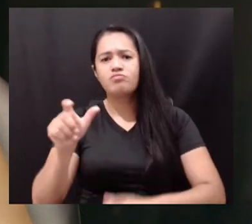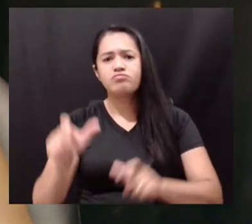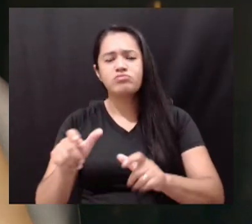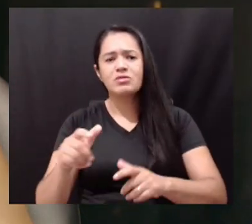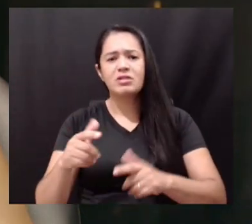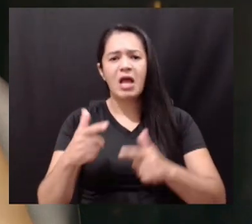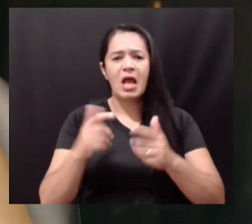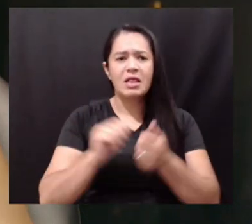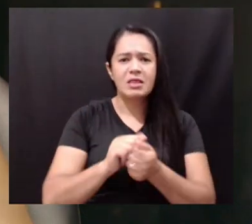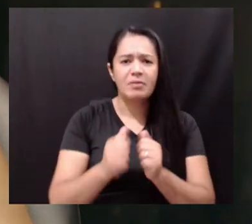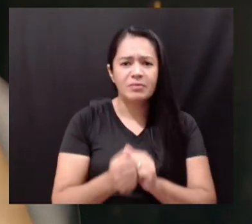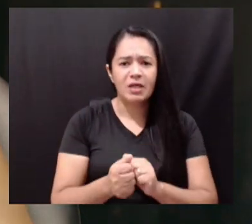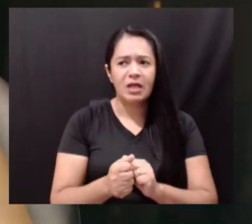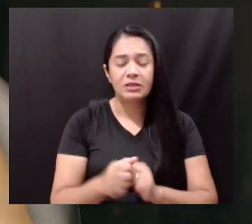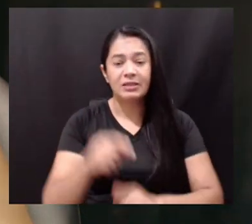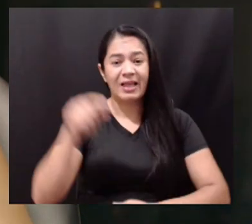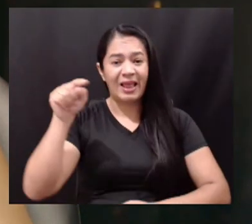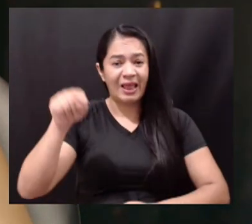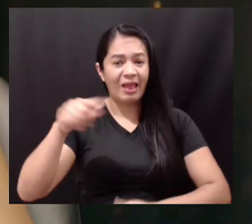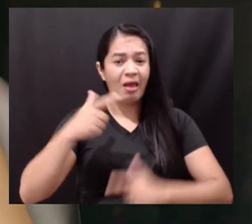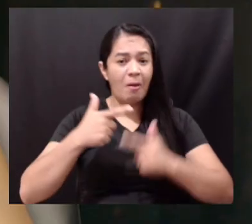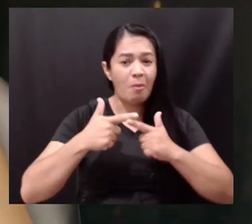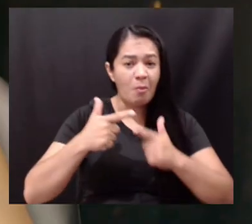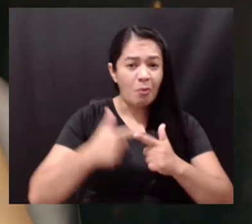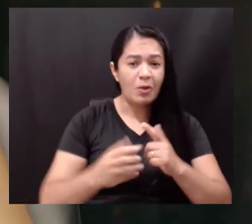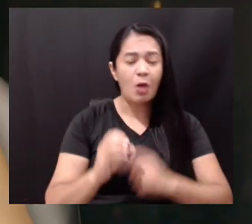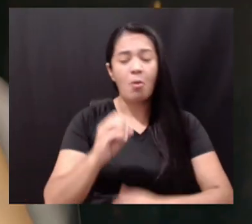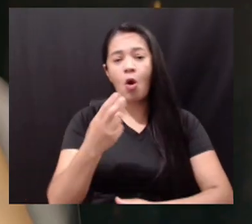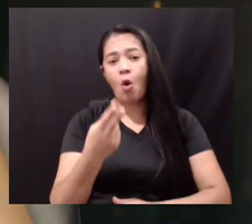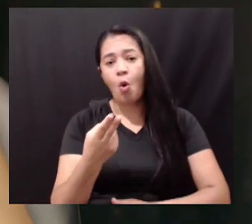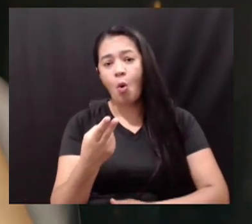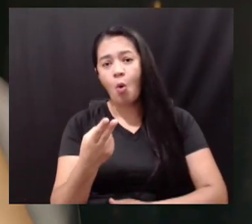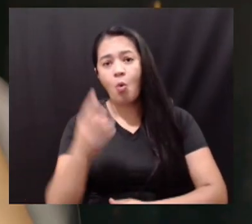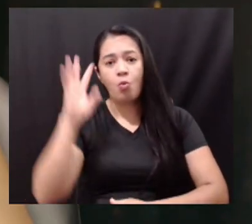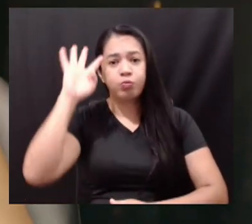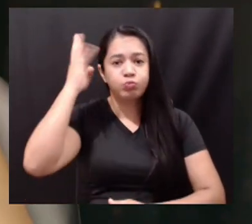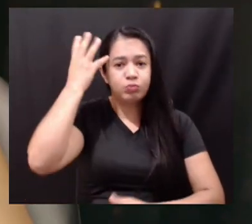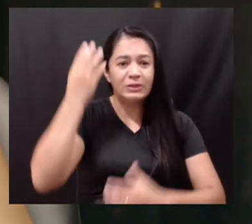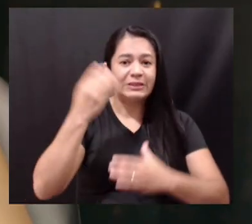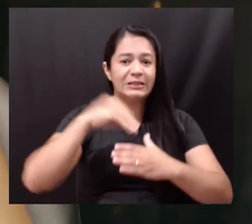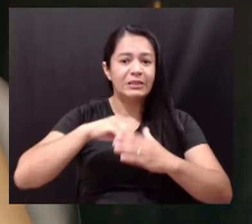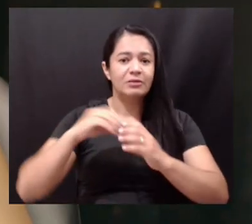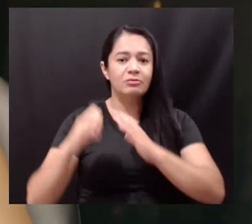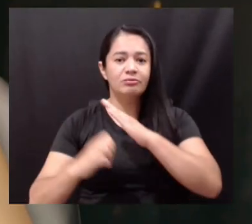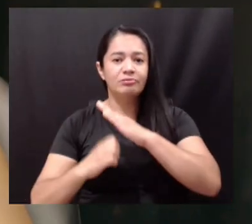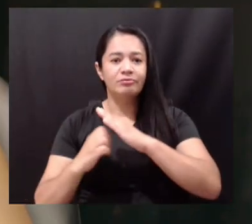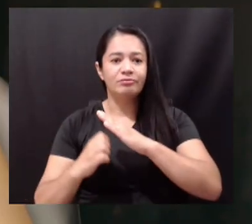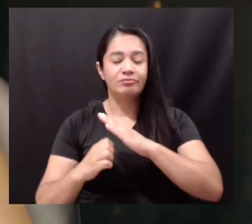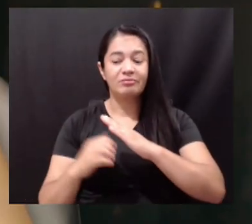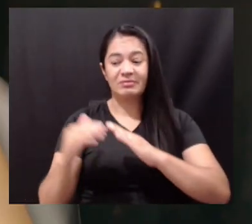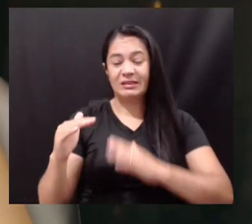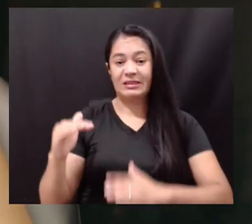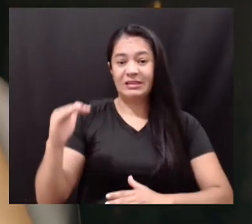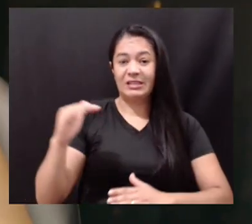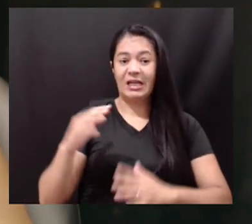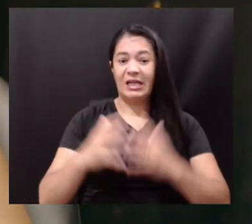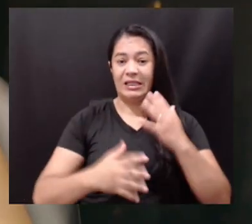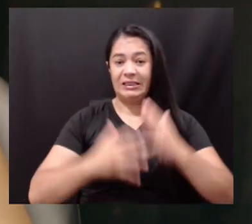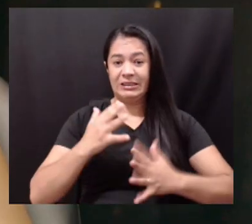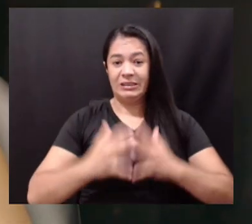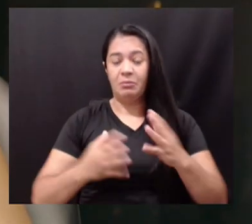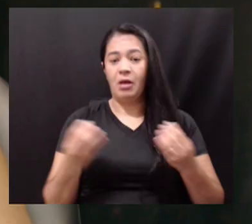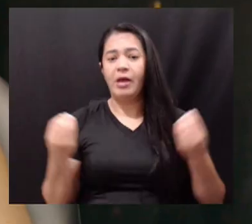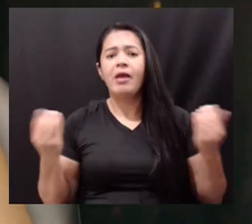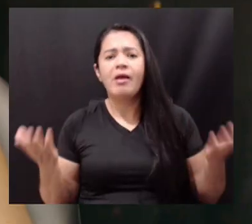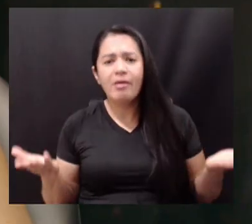soluções dentro das grandes empresas? Essa adolescência, em alguns casos, pode atrapalhar? E aí? Você já pode